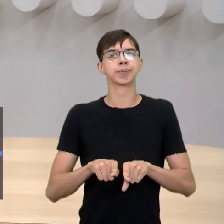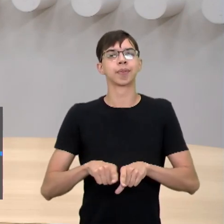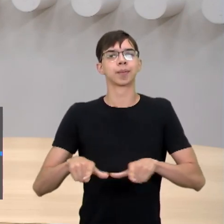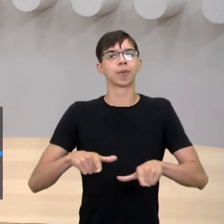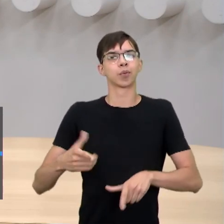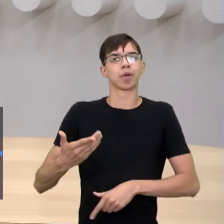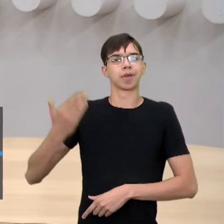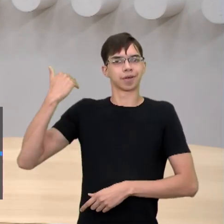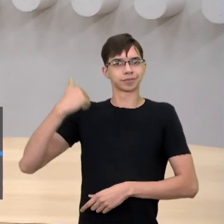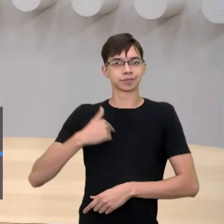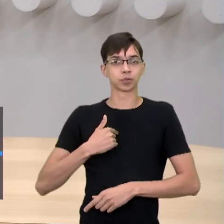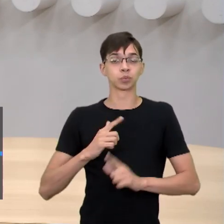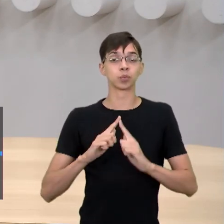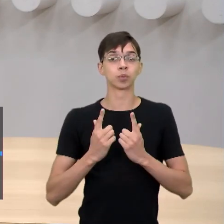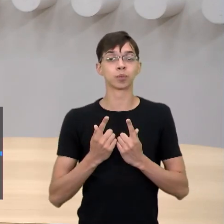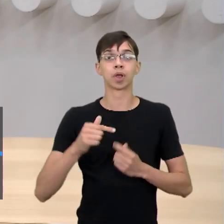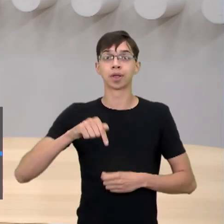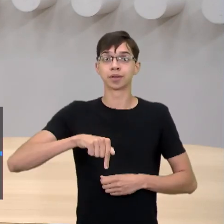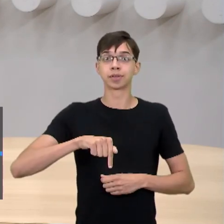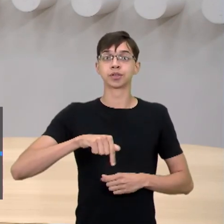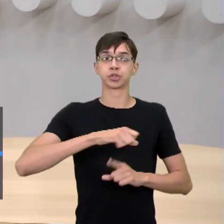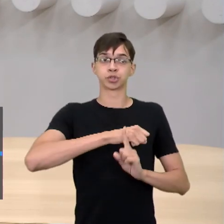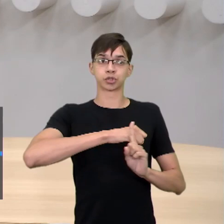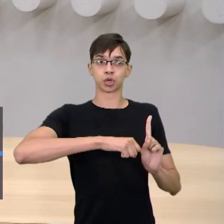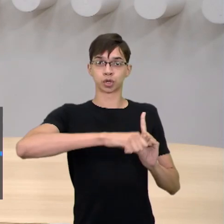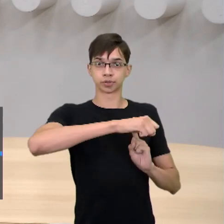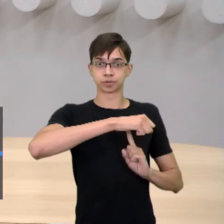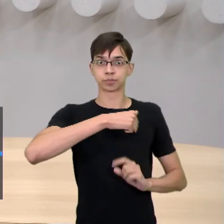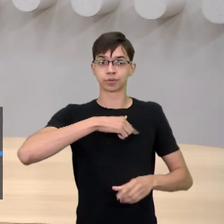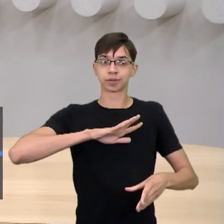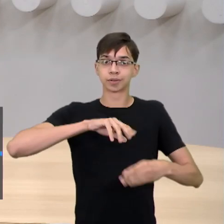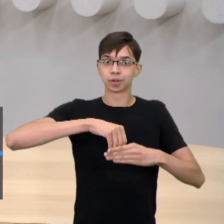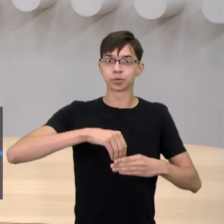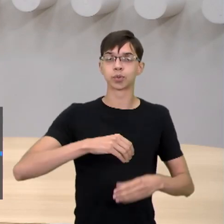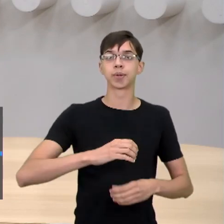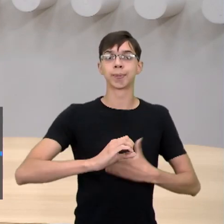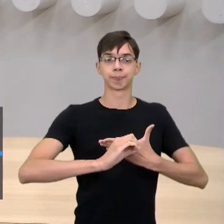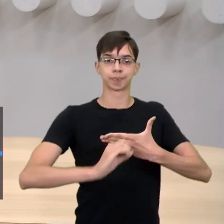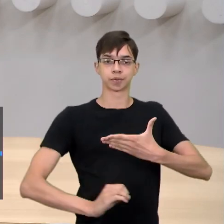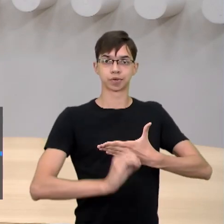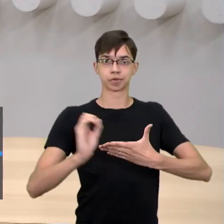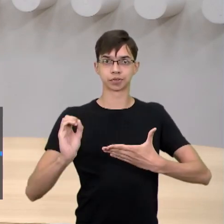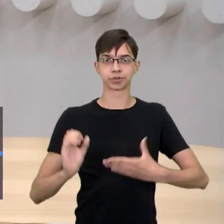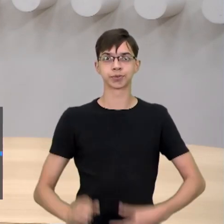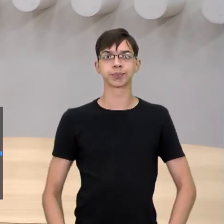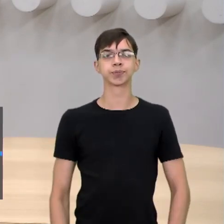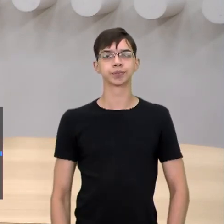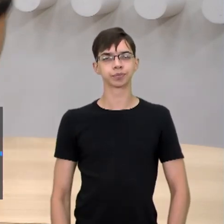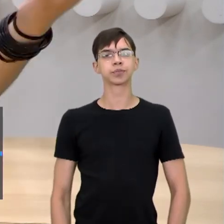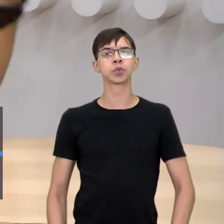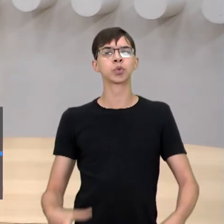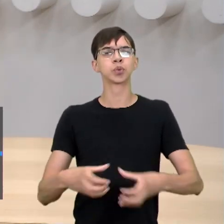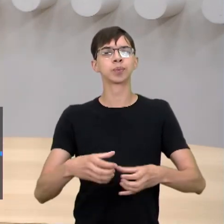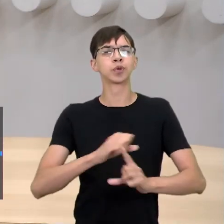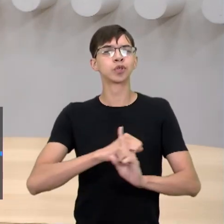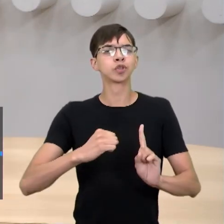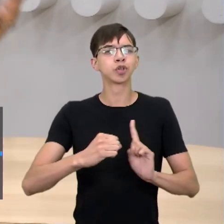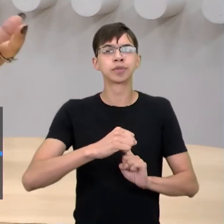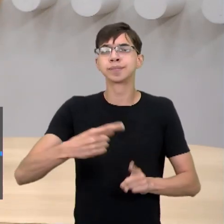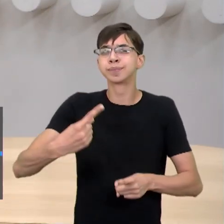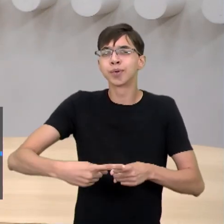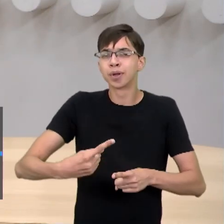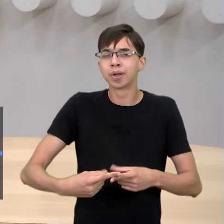social aqui dentro do Centro de Mídias, né? E ele é um grupo social por quê? Porque são pessoas que, por trabalharem nos